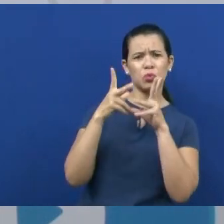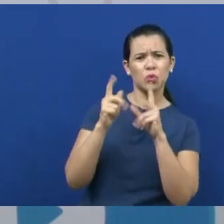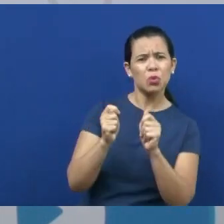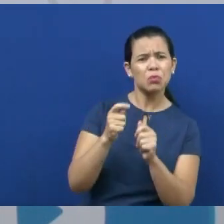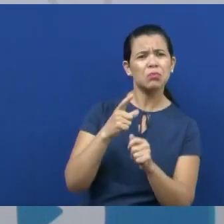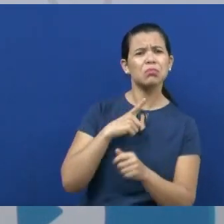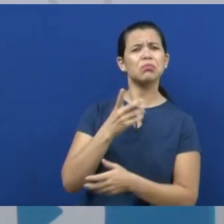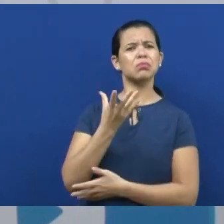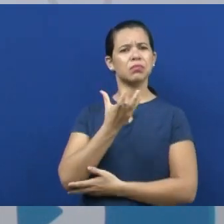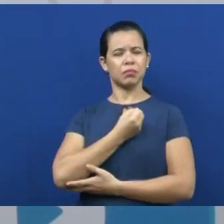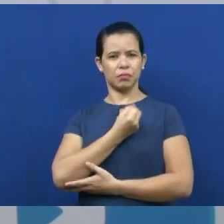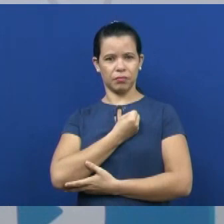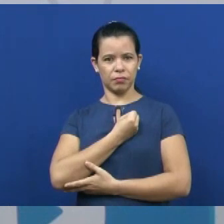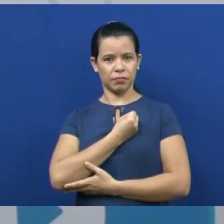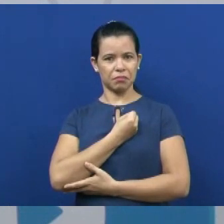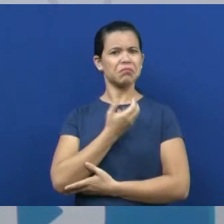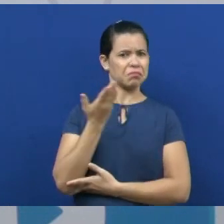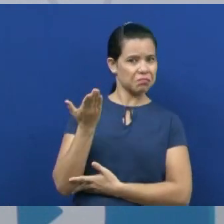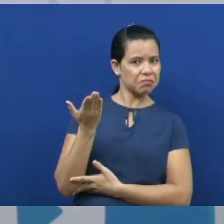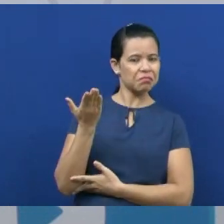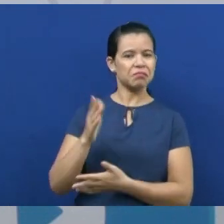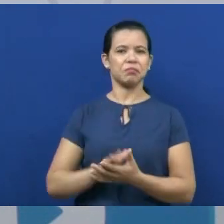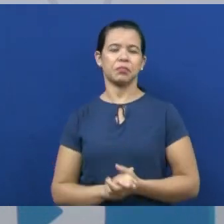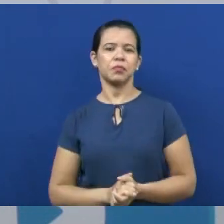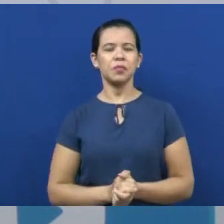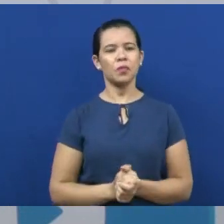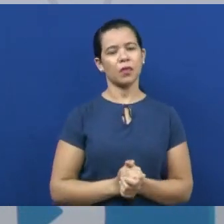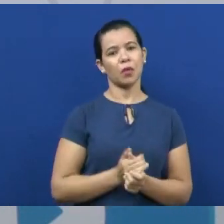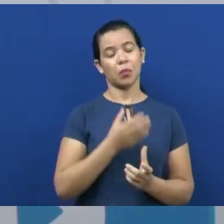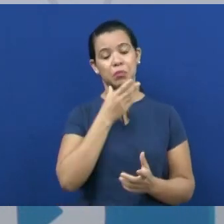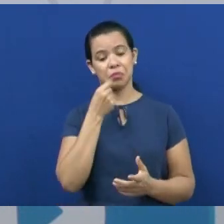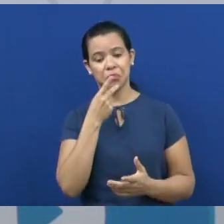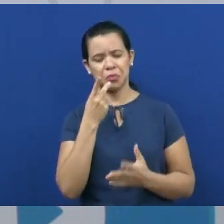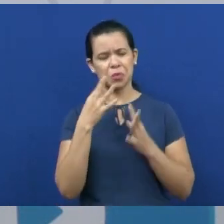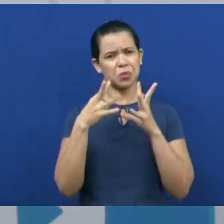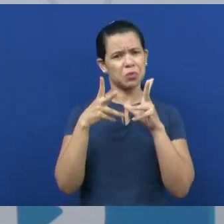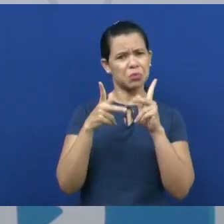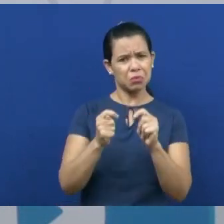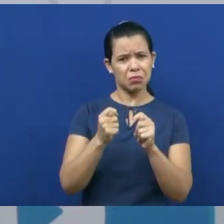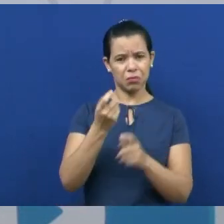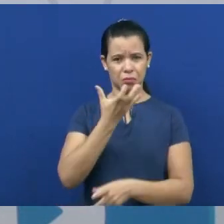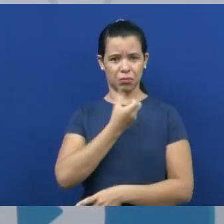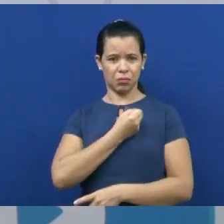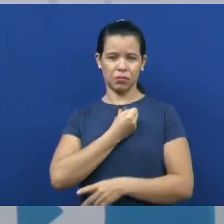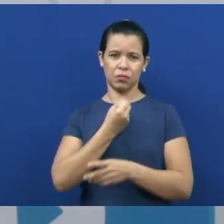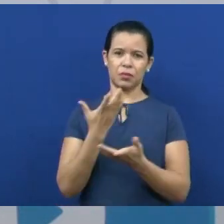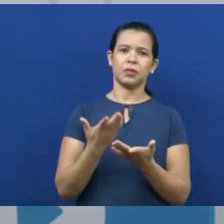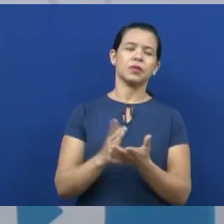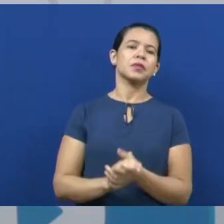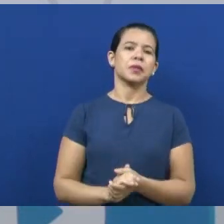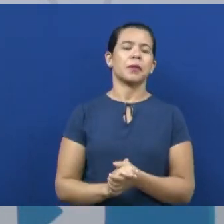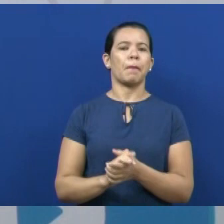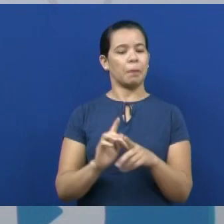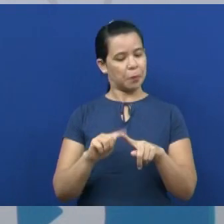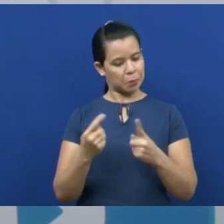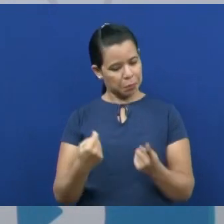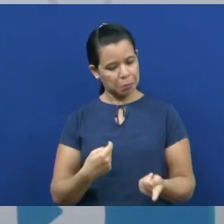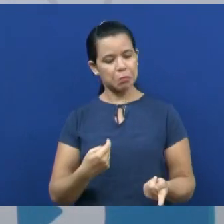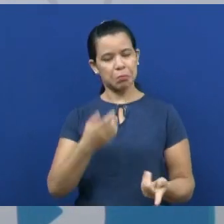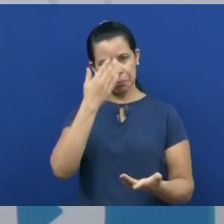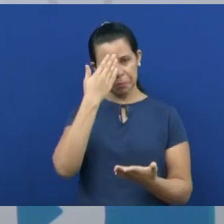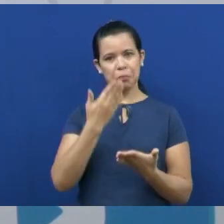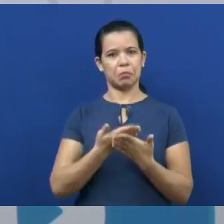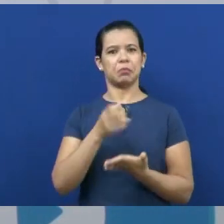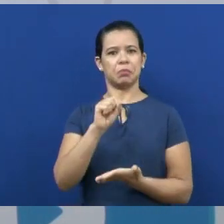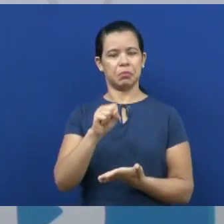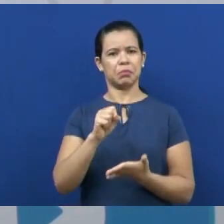a frase de Pitágoras, ele disse que tudo é número. Na verdade, nós dissemos como matemático que sim, tudo é